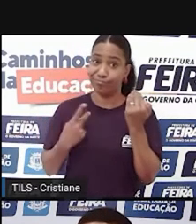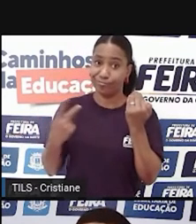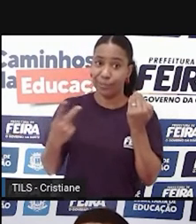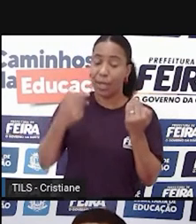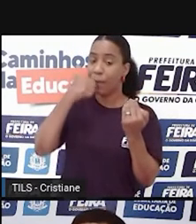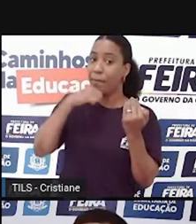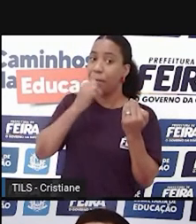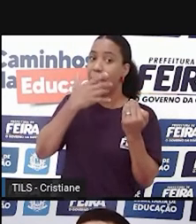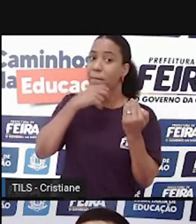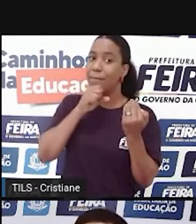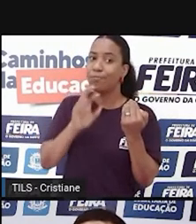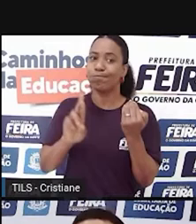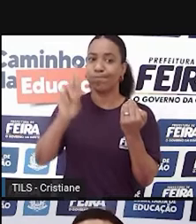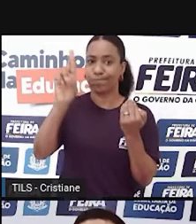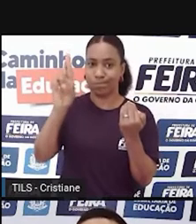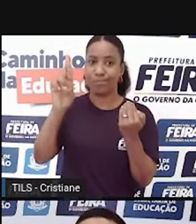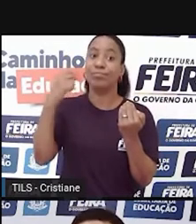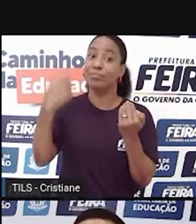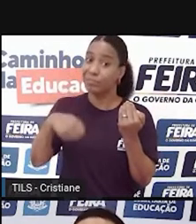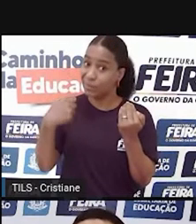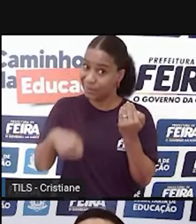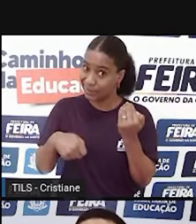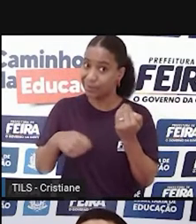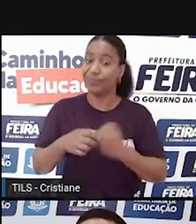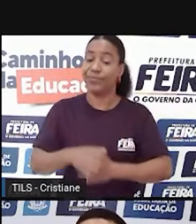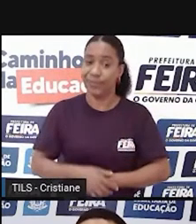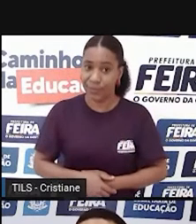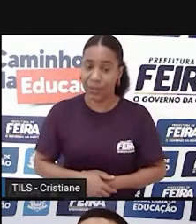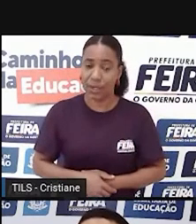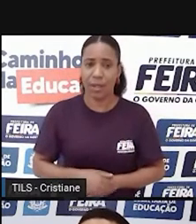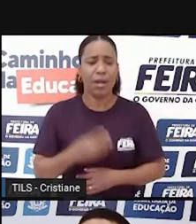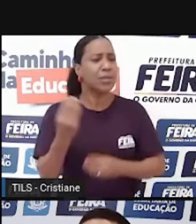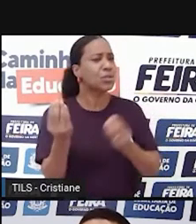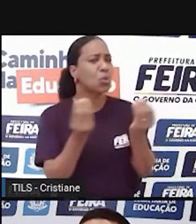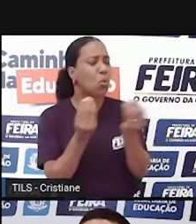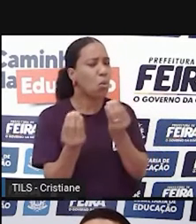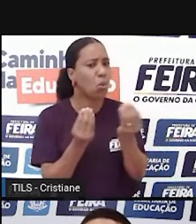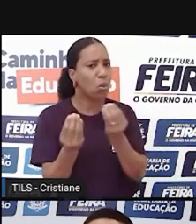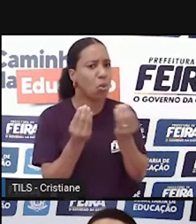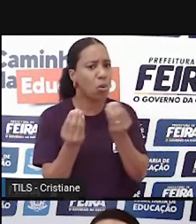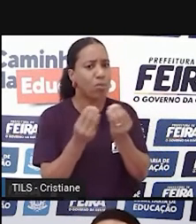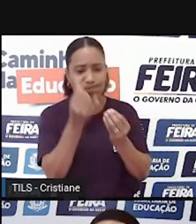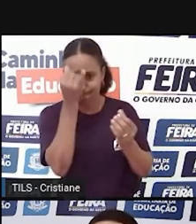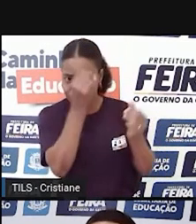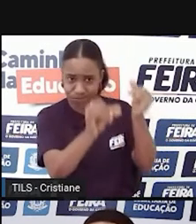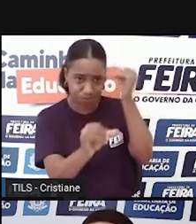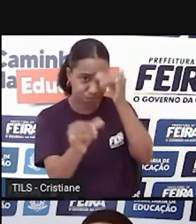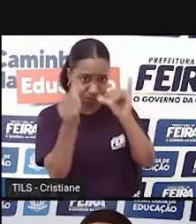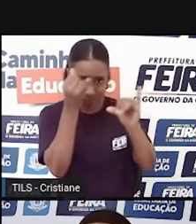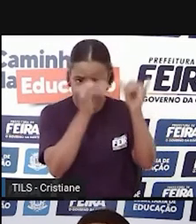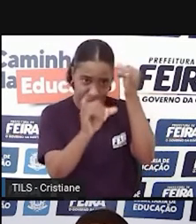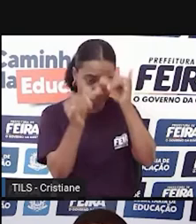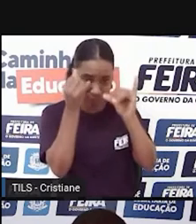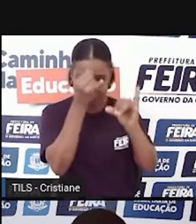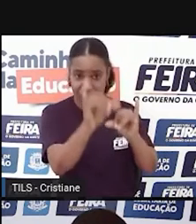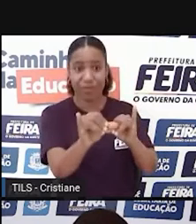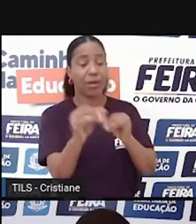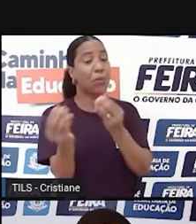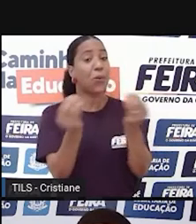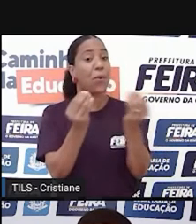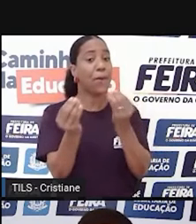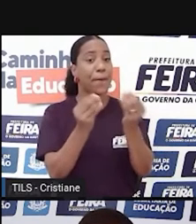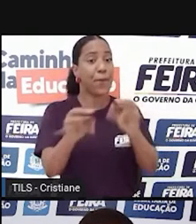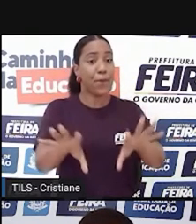tem métodos para evitar que surja uma criança nova naquela família, né? São os métodos